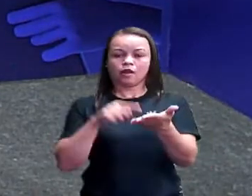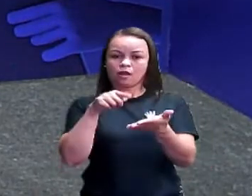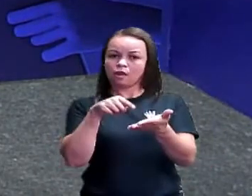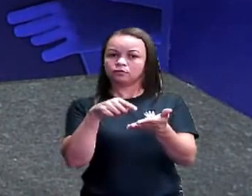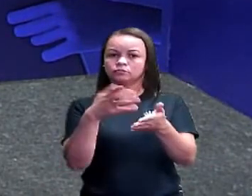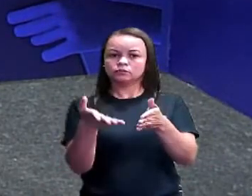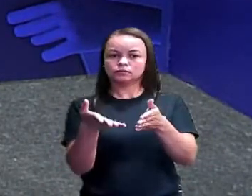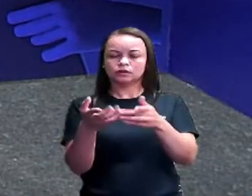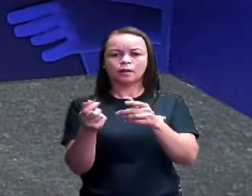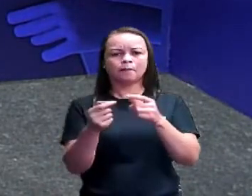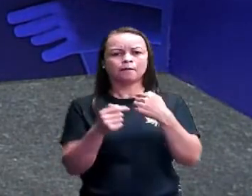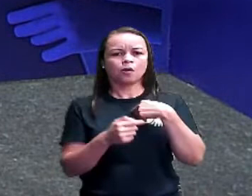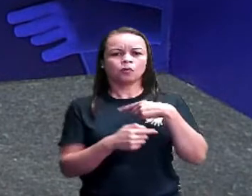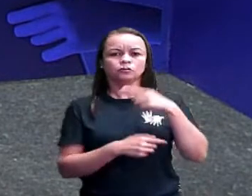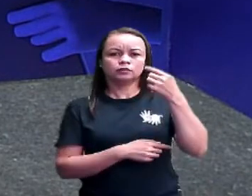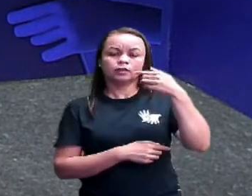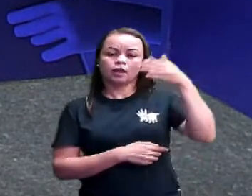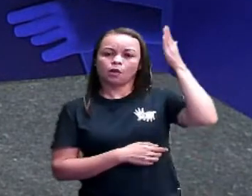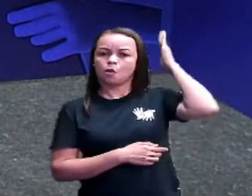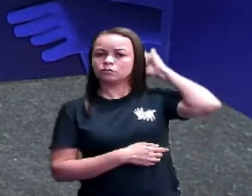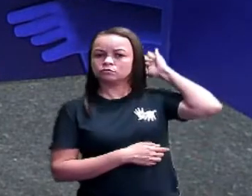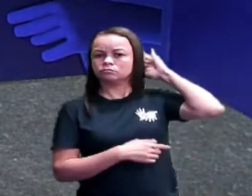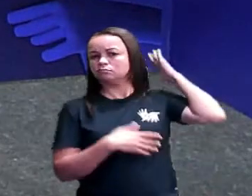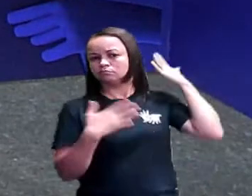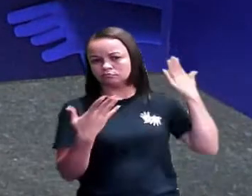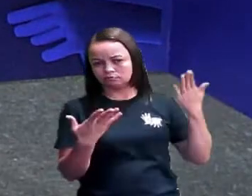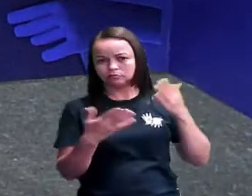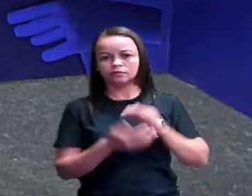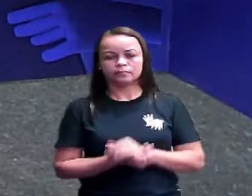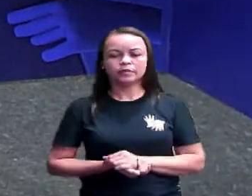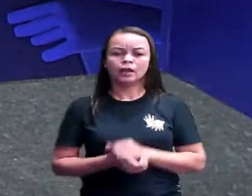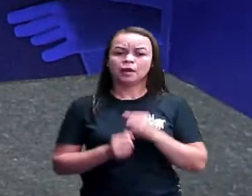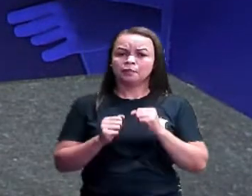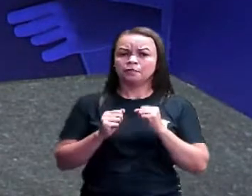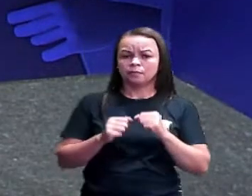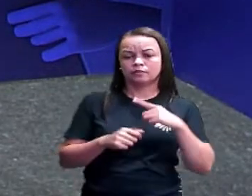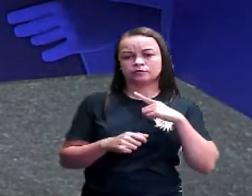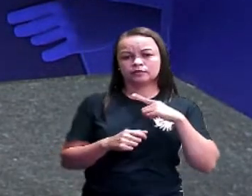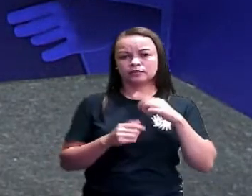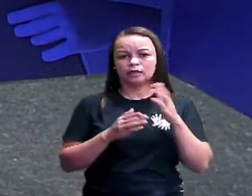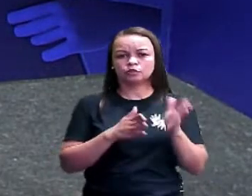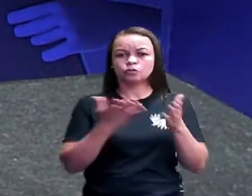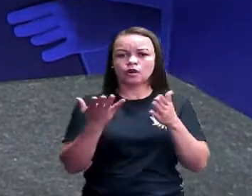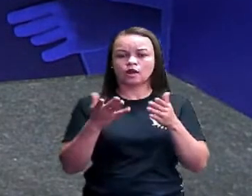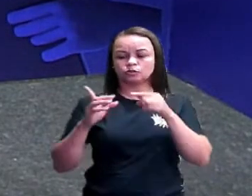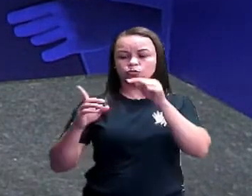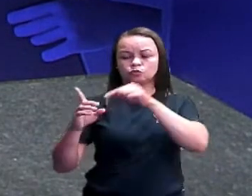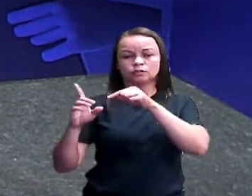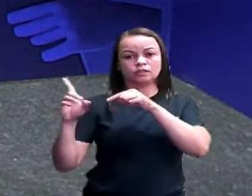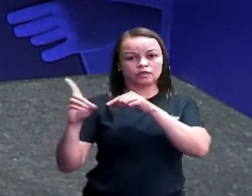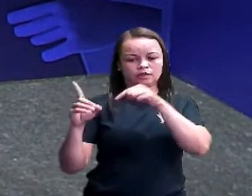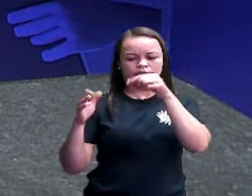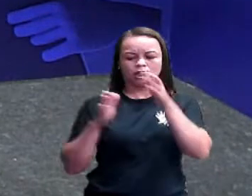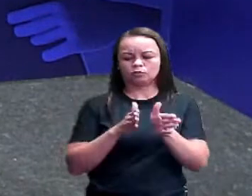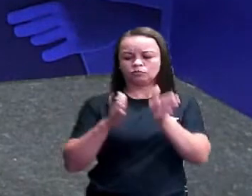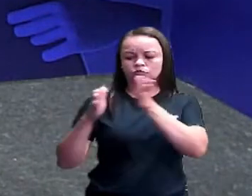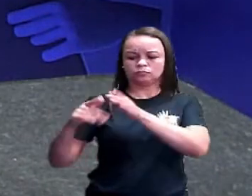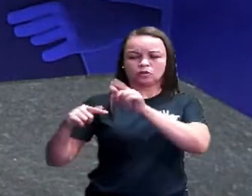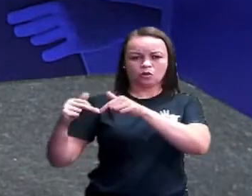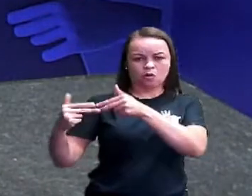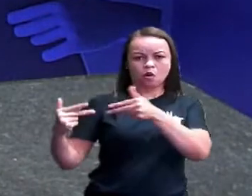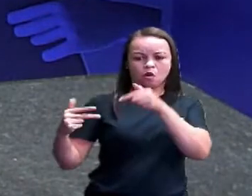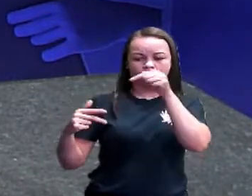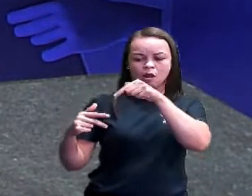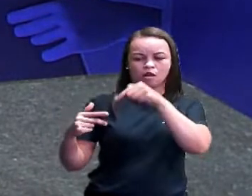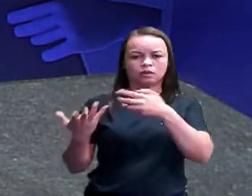ter um objeto atrás de mim, pode ter um objeto do meu lado direito e pode ter